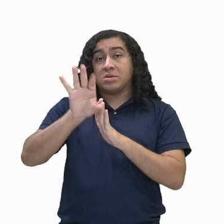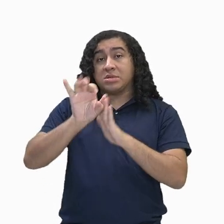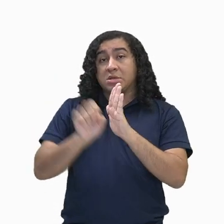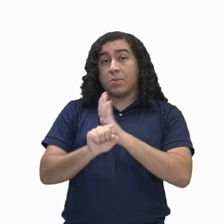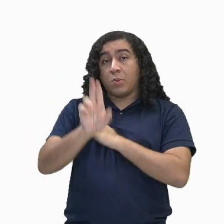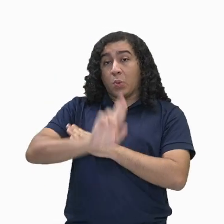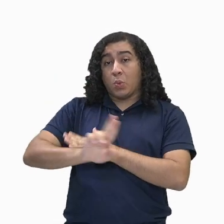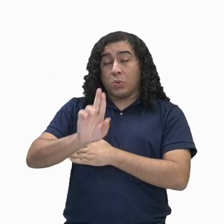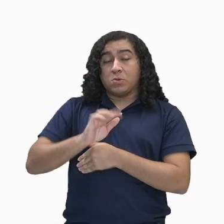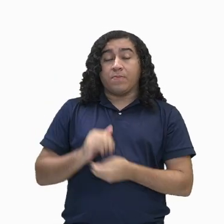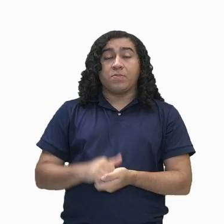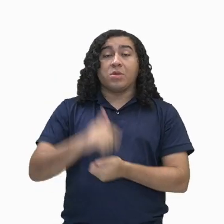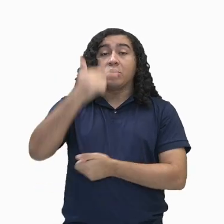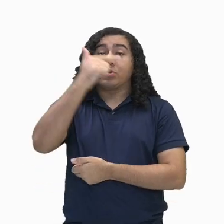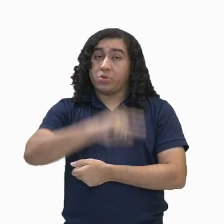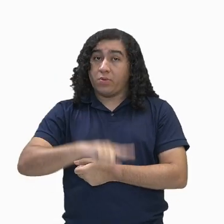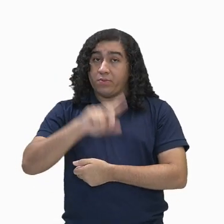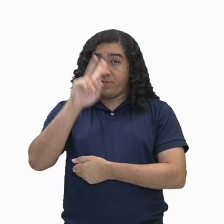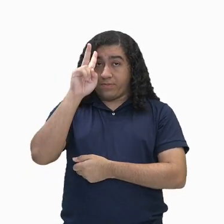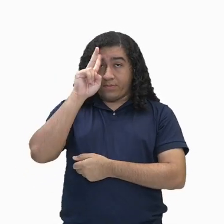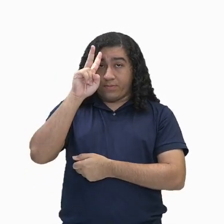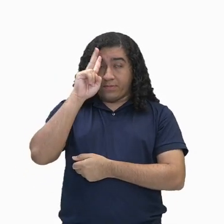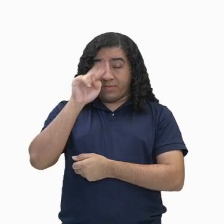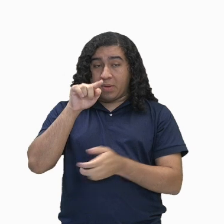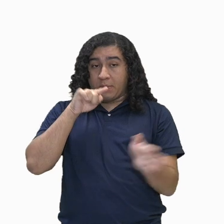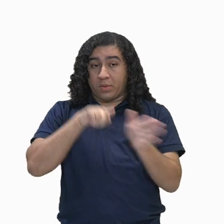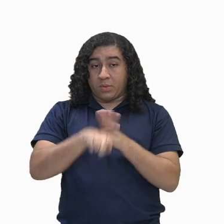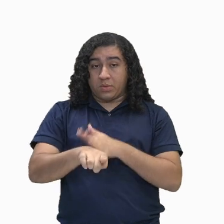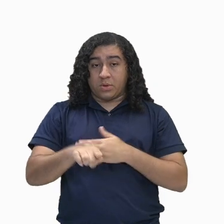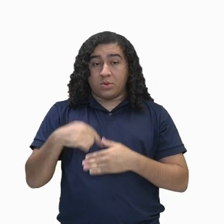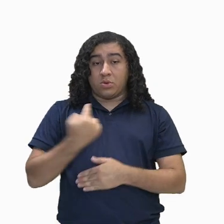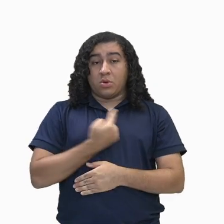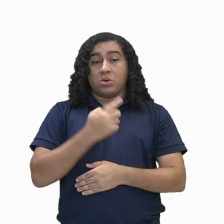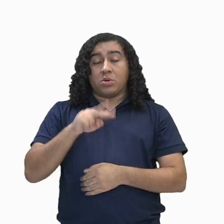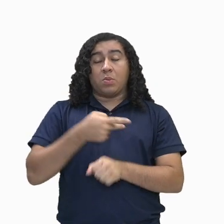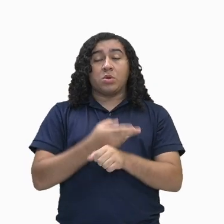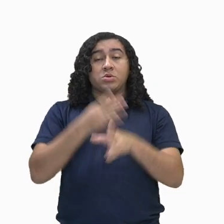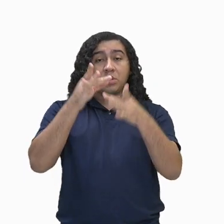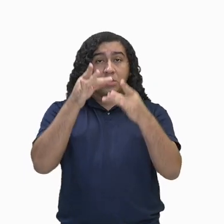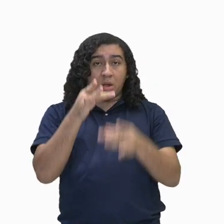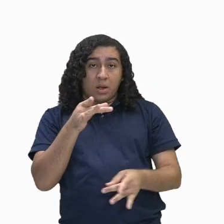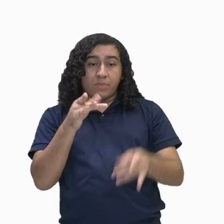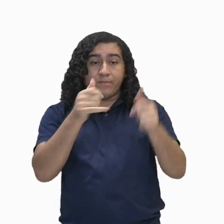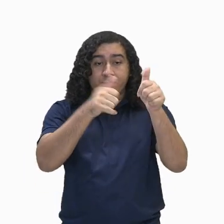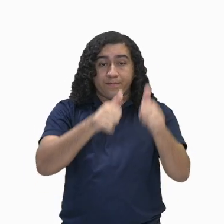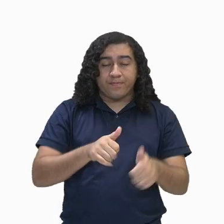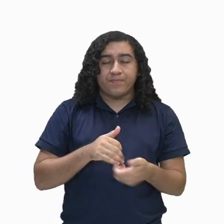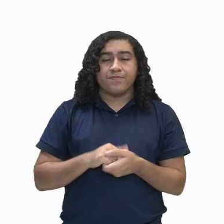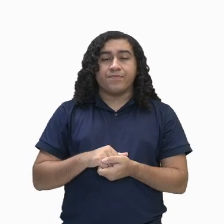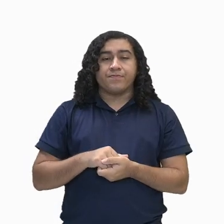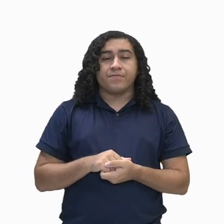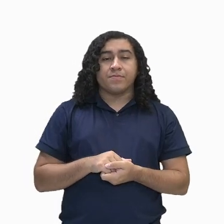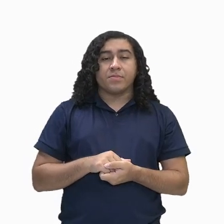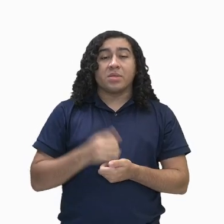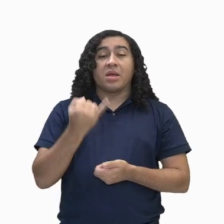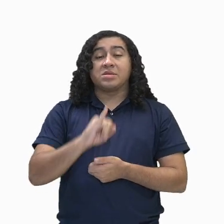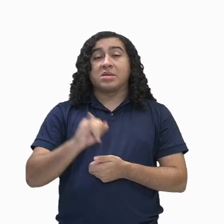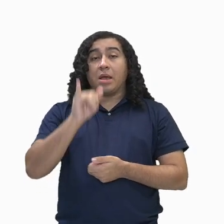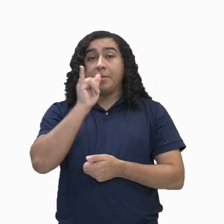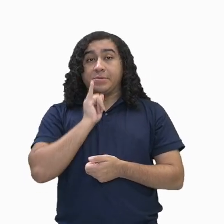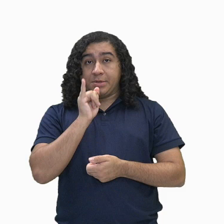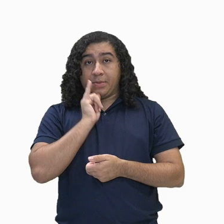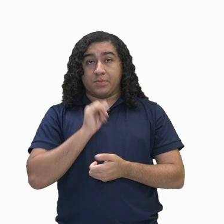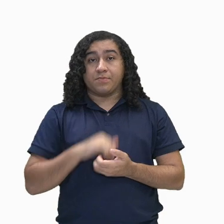atenção aqui, eu vou repetir essa pergunta para depois nós irmos com calma. Já pensou se de repentemente